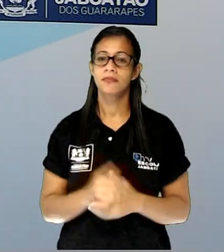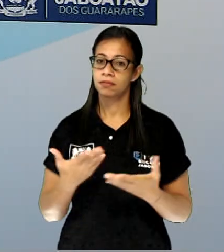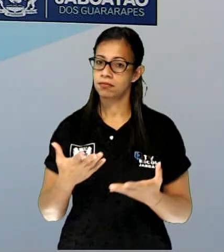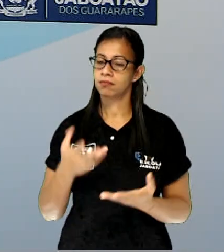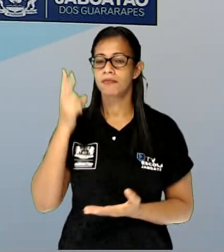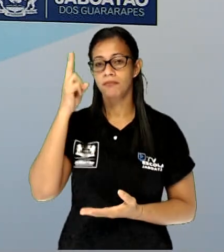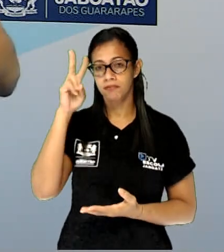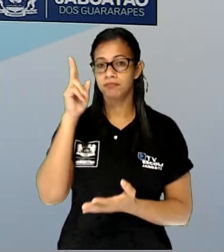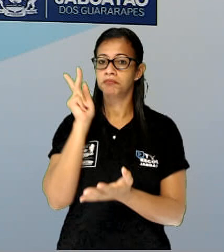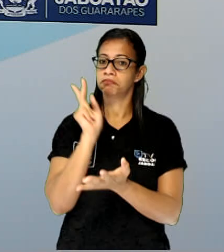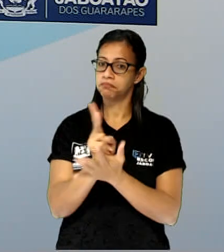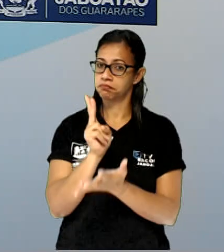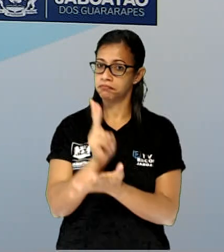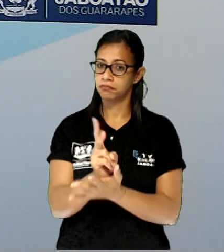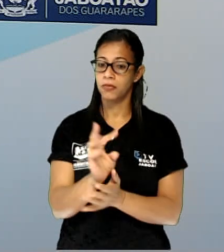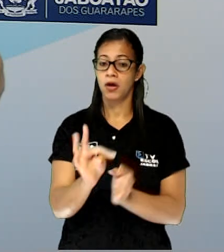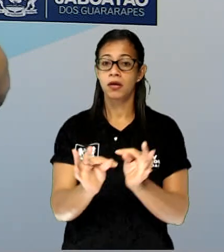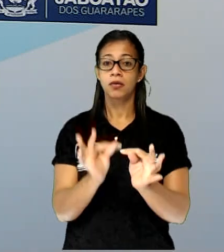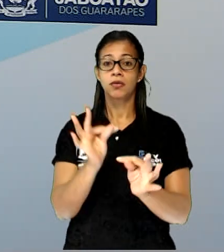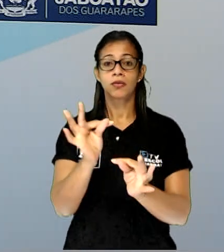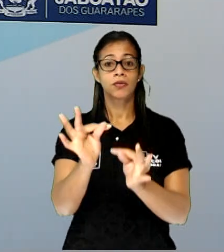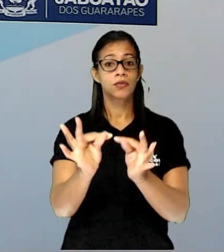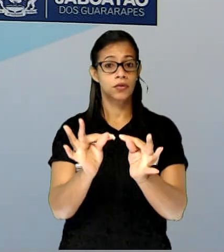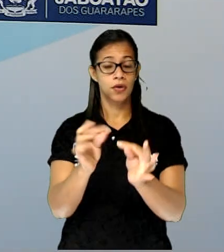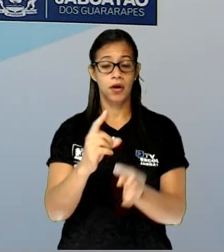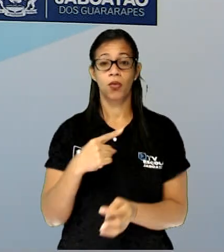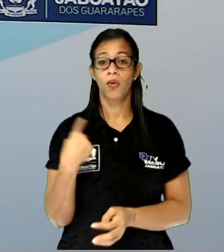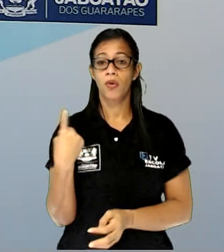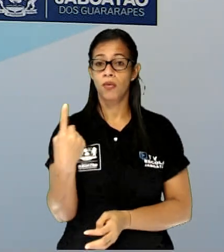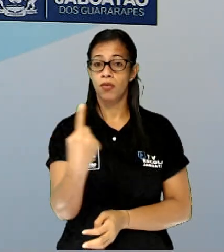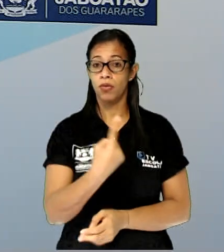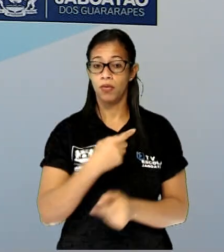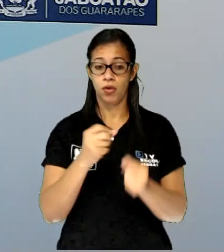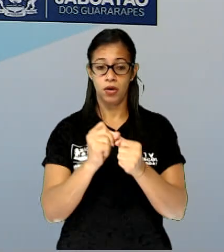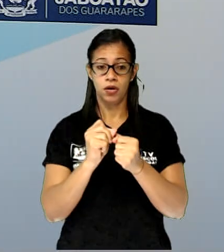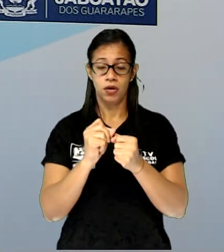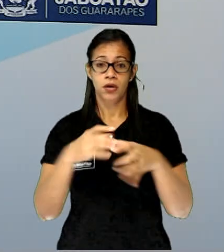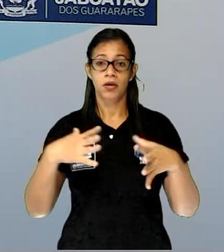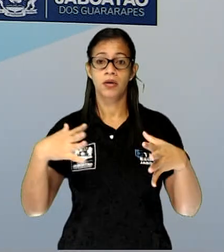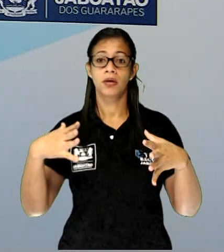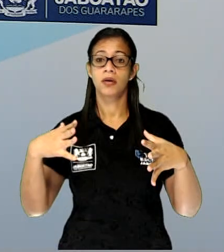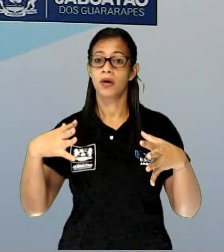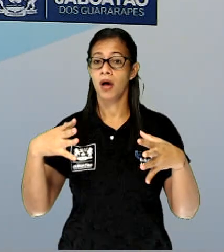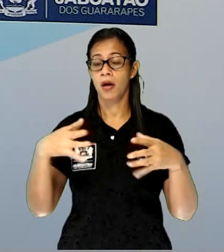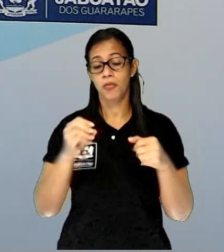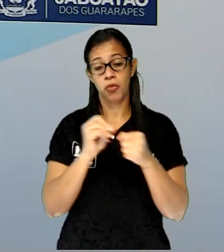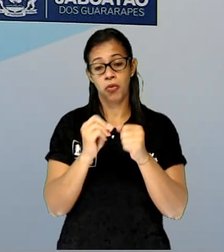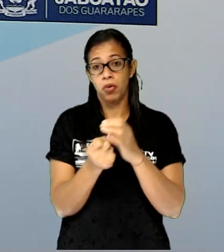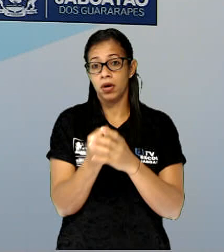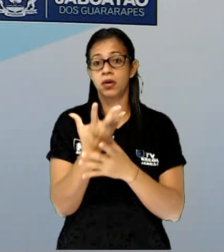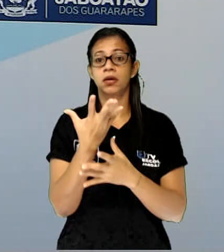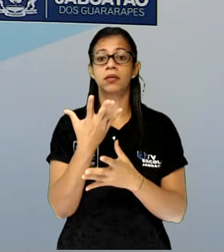disso, a tecnologia é quando a gente cria coisas para nos ajudar no nosso dia a dia.